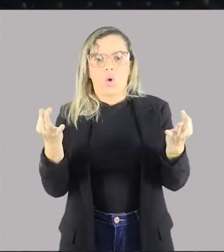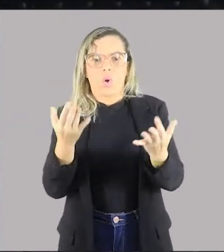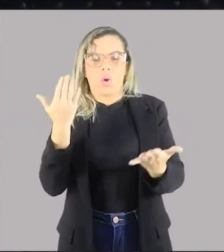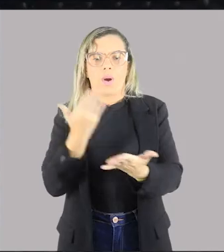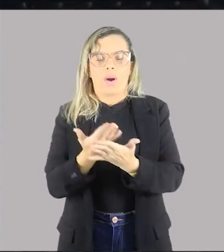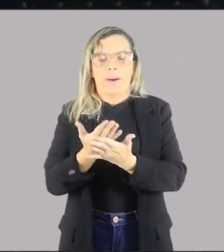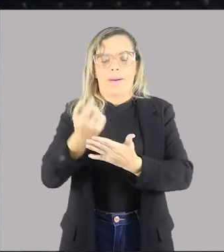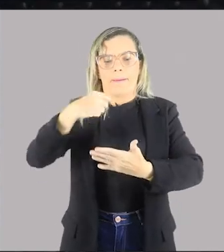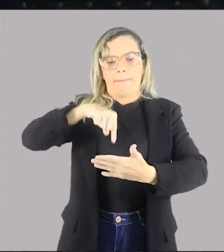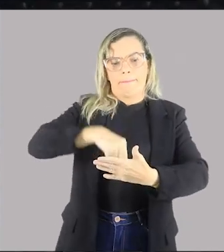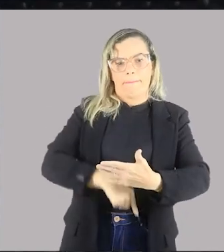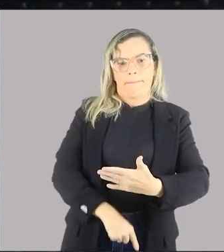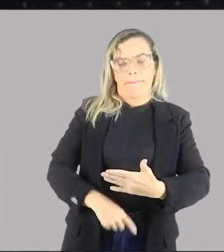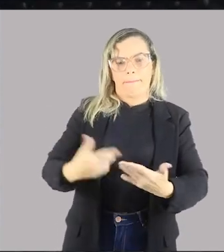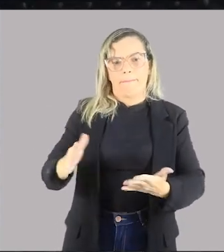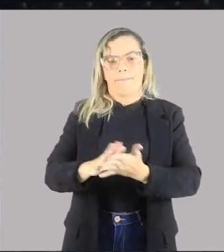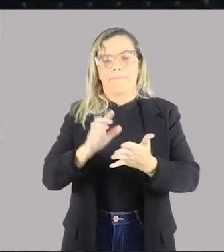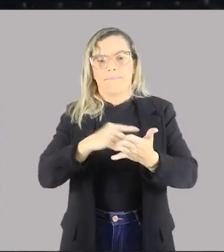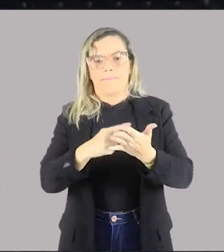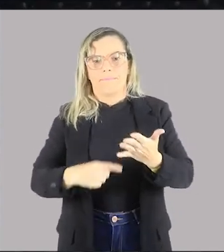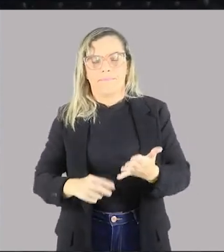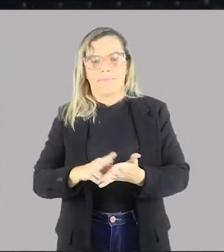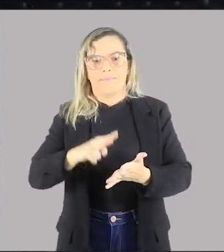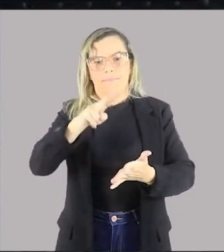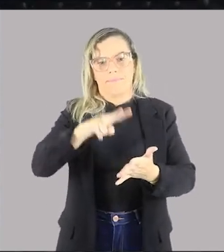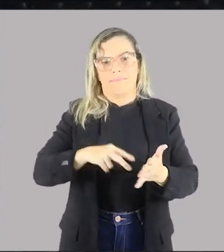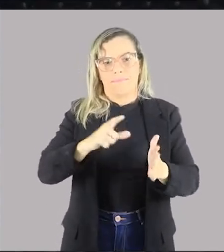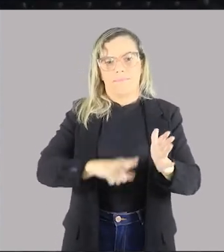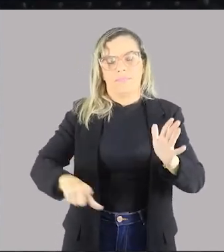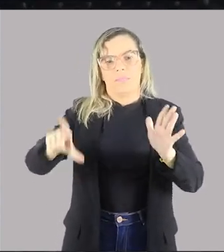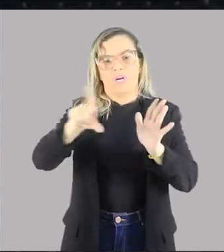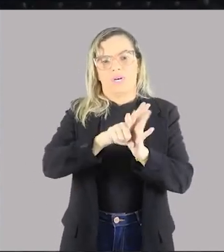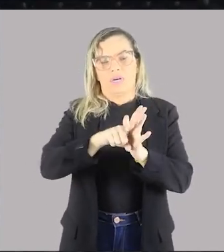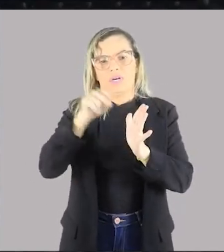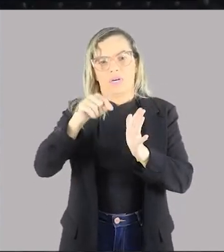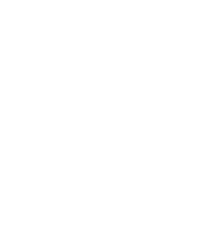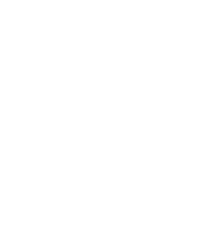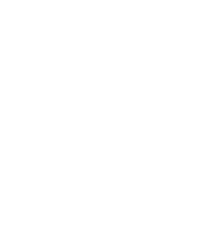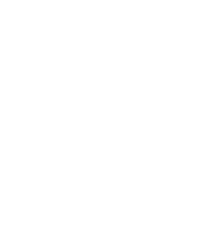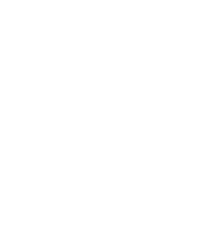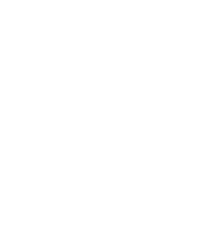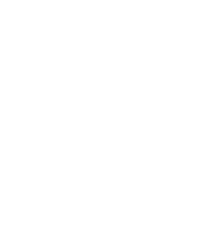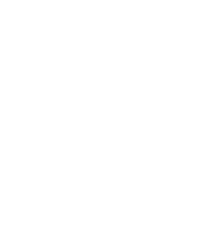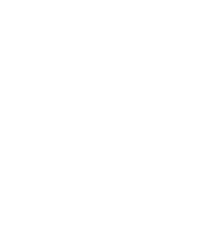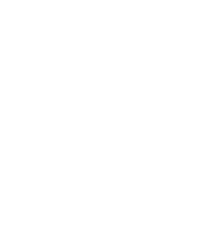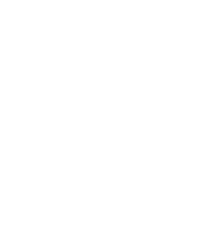aprofundem-se na apostila e leiam a lei recomendada. Até mais!